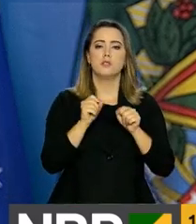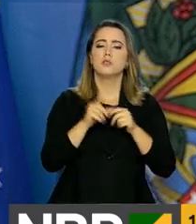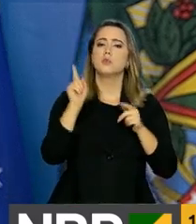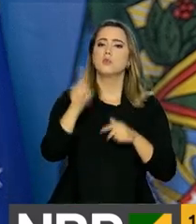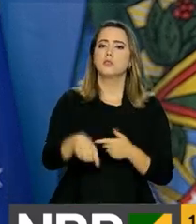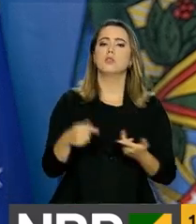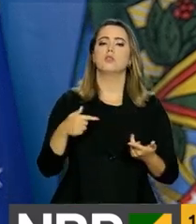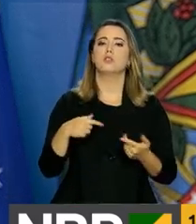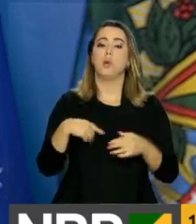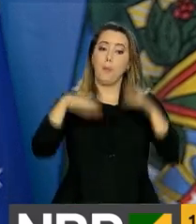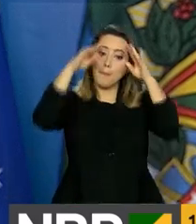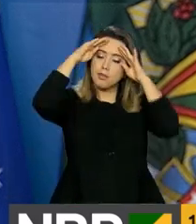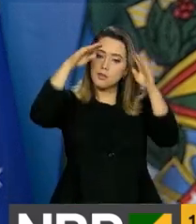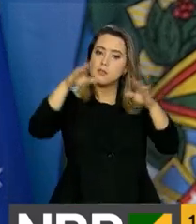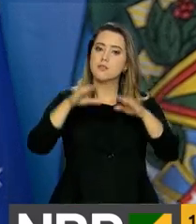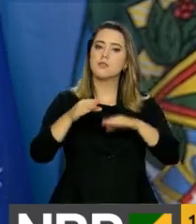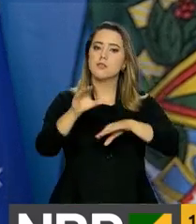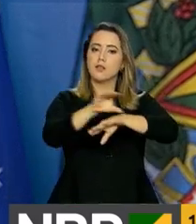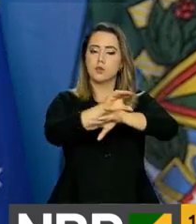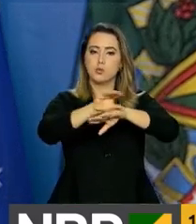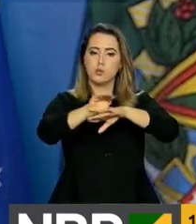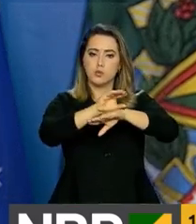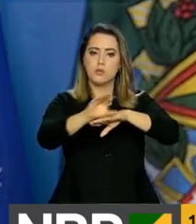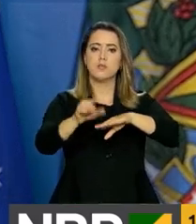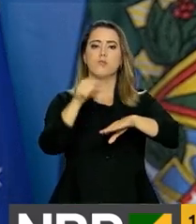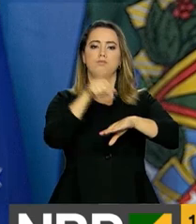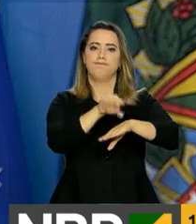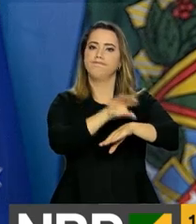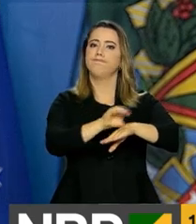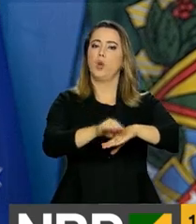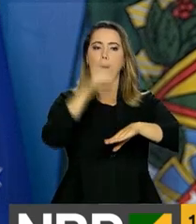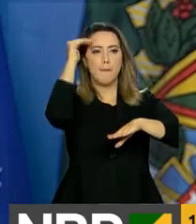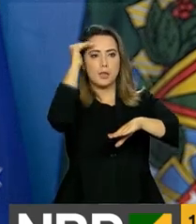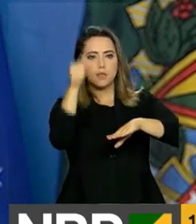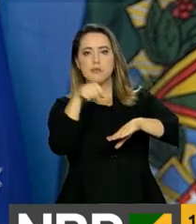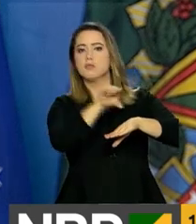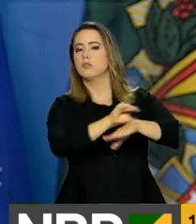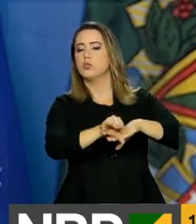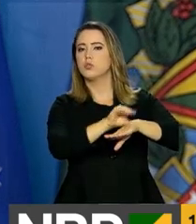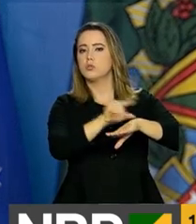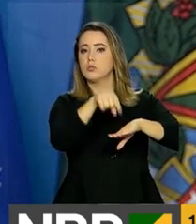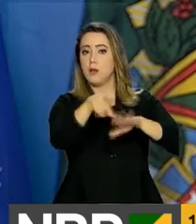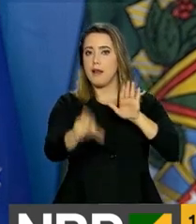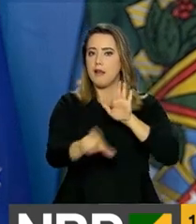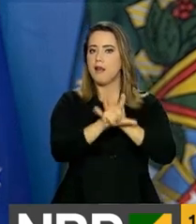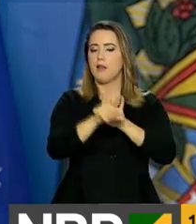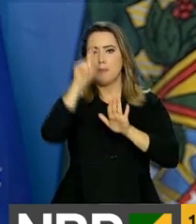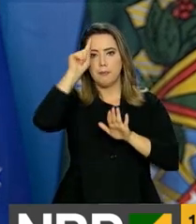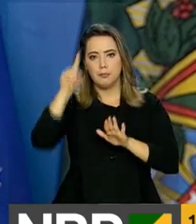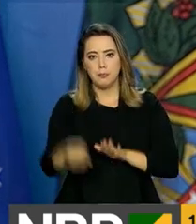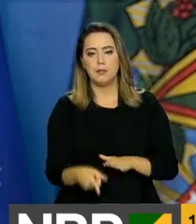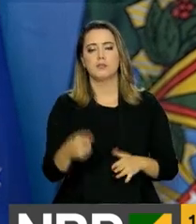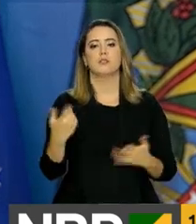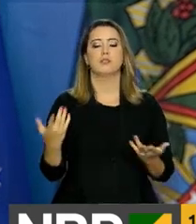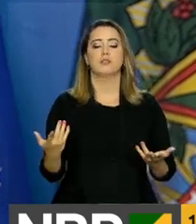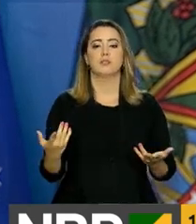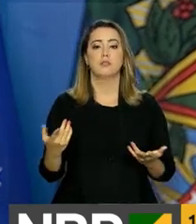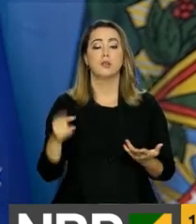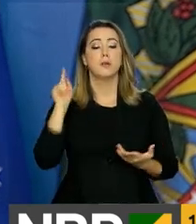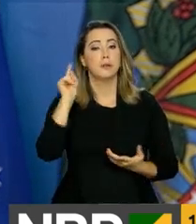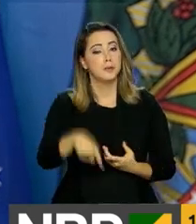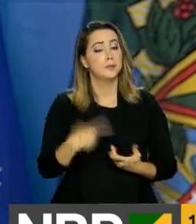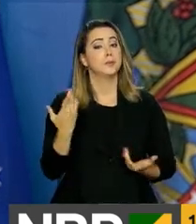estamos fazendo é cumprir o texto constitucional é portanto está na lei né e no